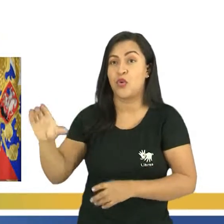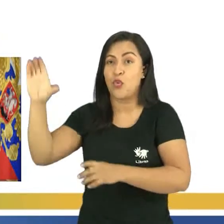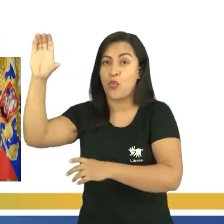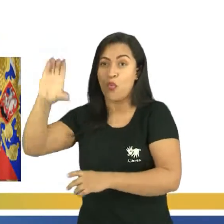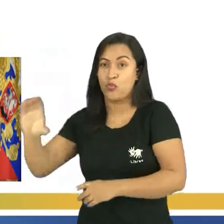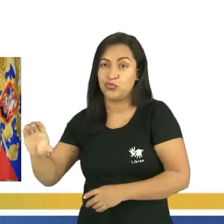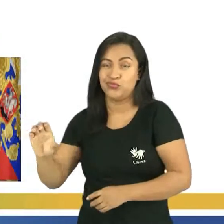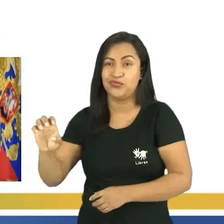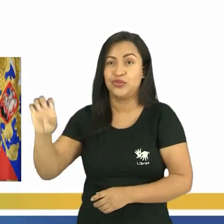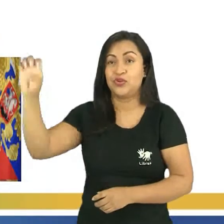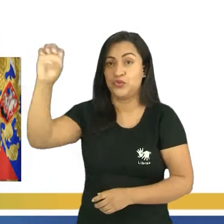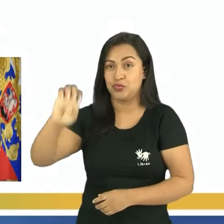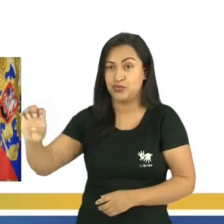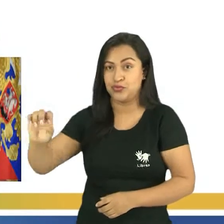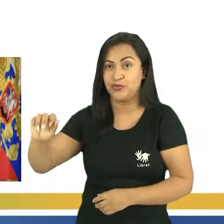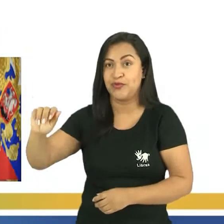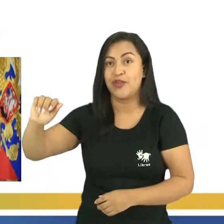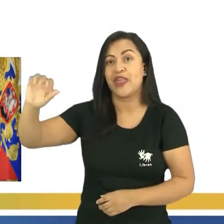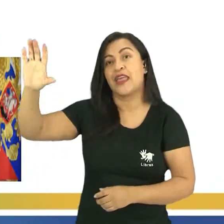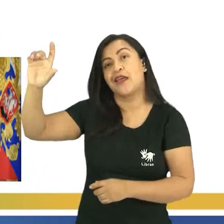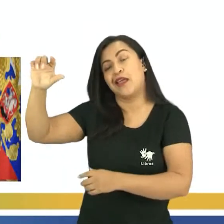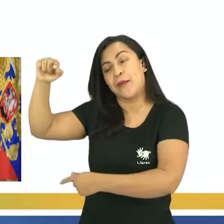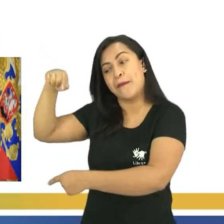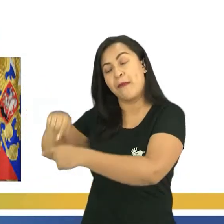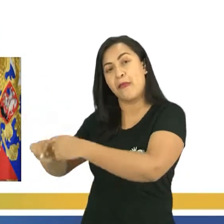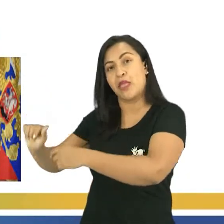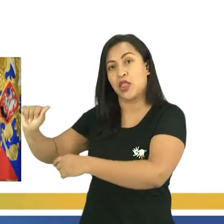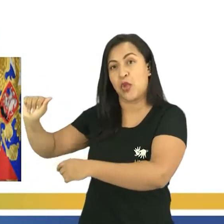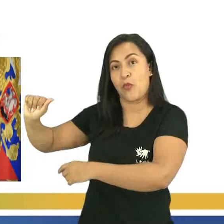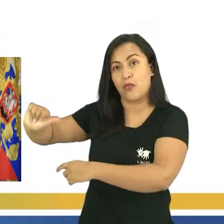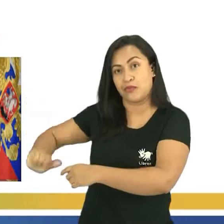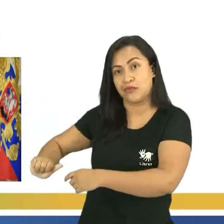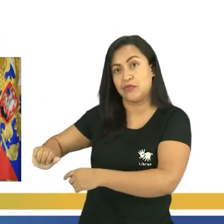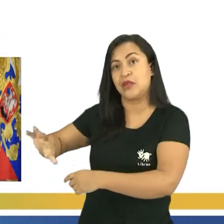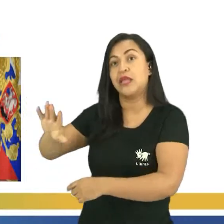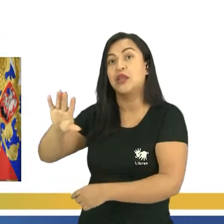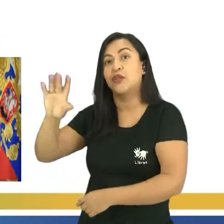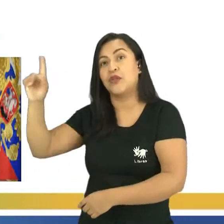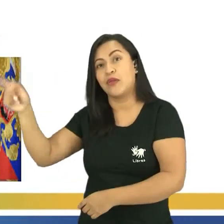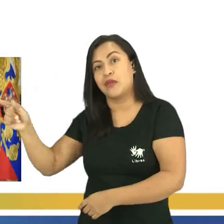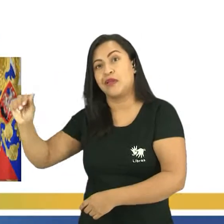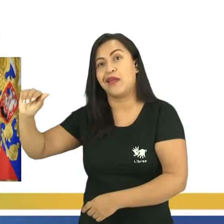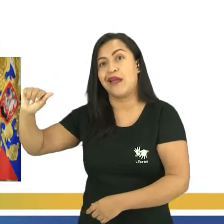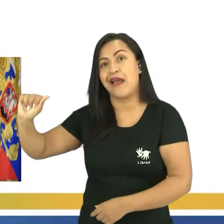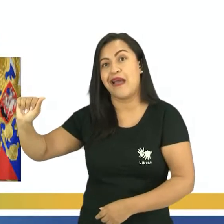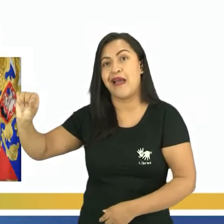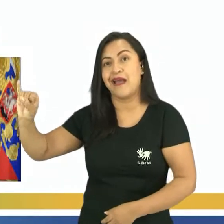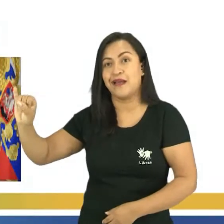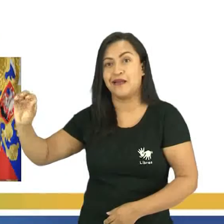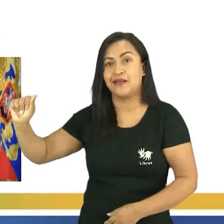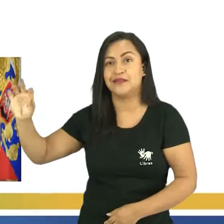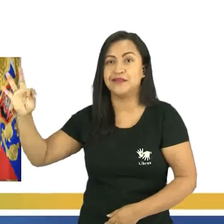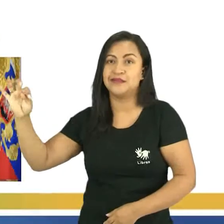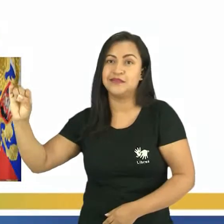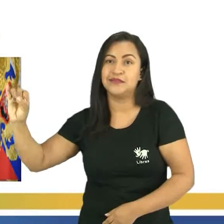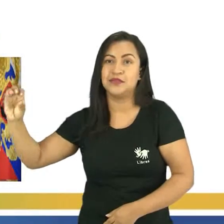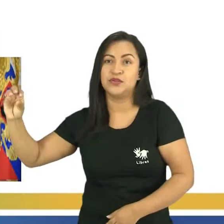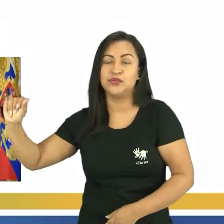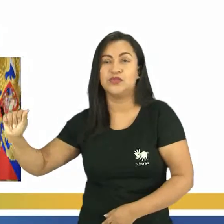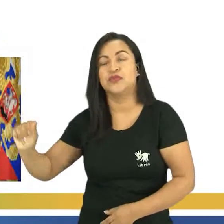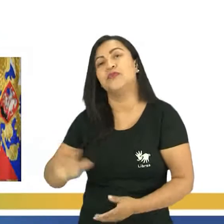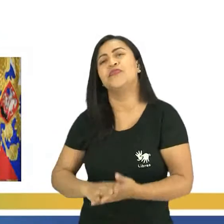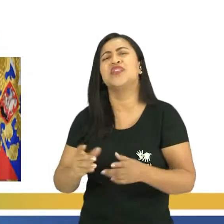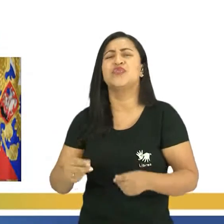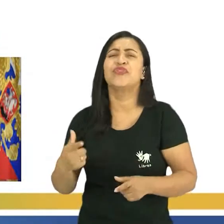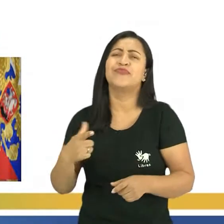continente africano, tá? Ao lado você tem o continente asiático. Então existe uma interferência muito grande a nível cultural, a nível de etnia,